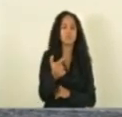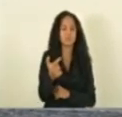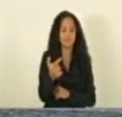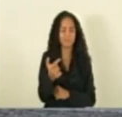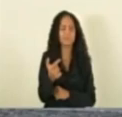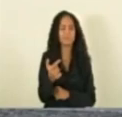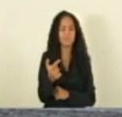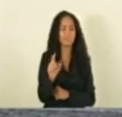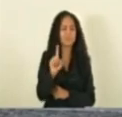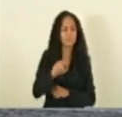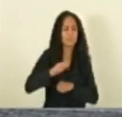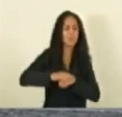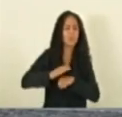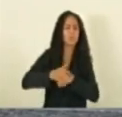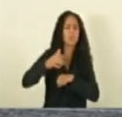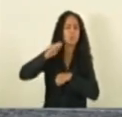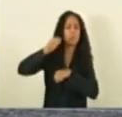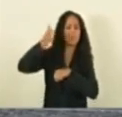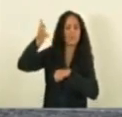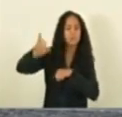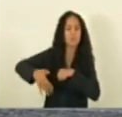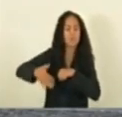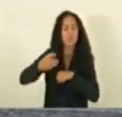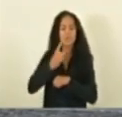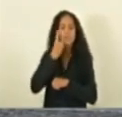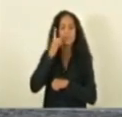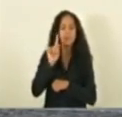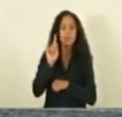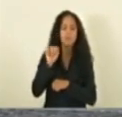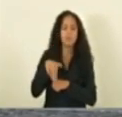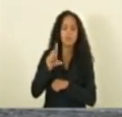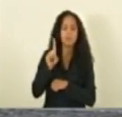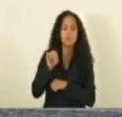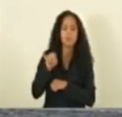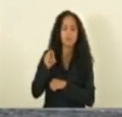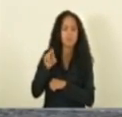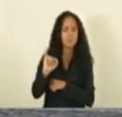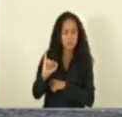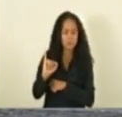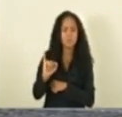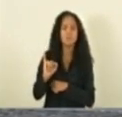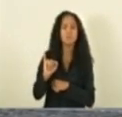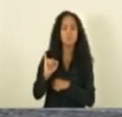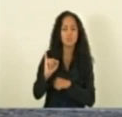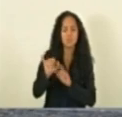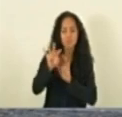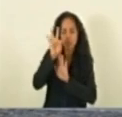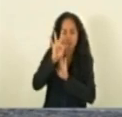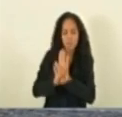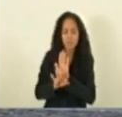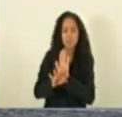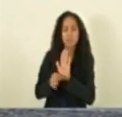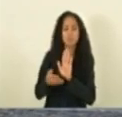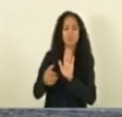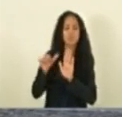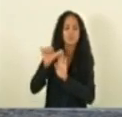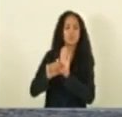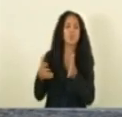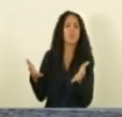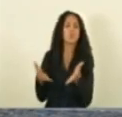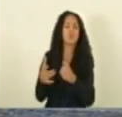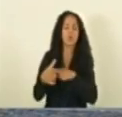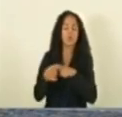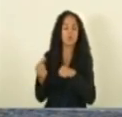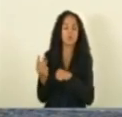458/2022, de autoria do deputado estadual Gandini, passa a ter a seguinte redação.